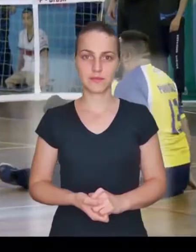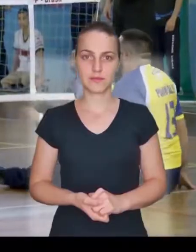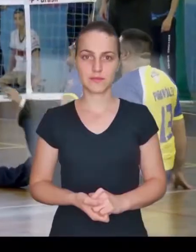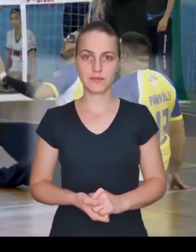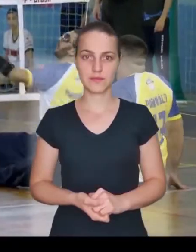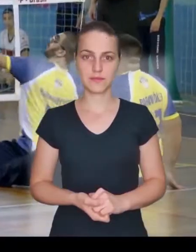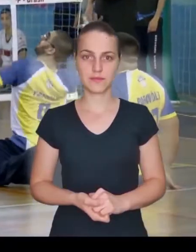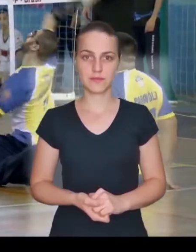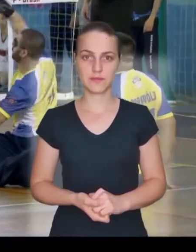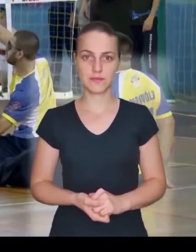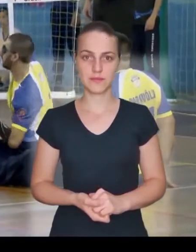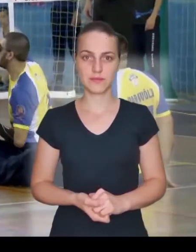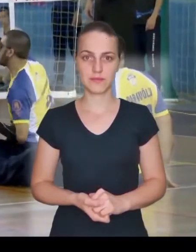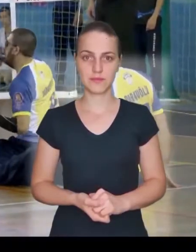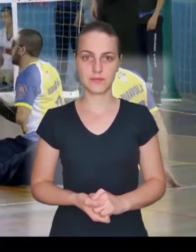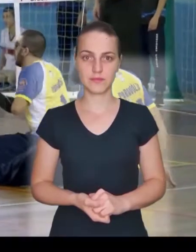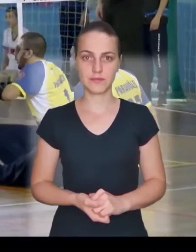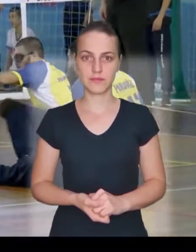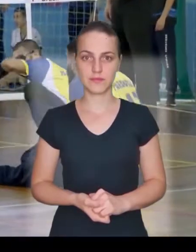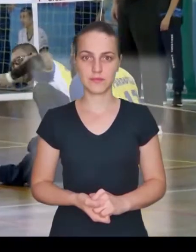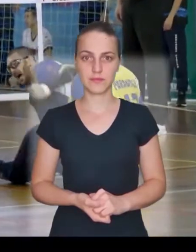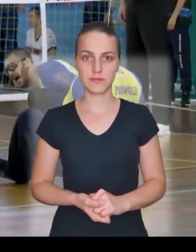rede.